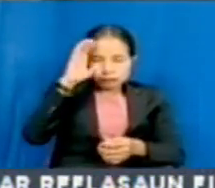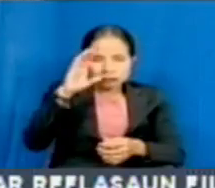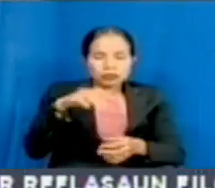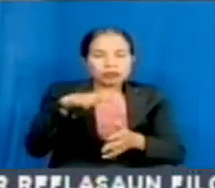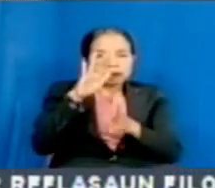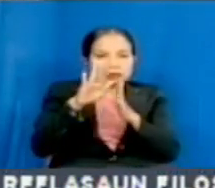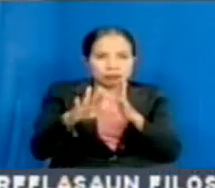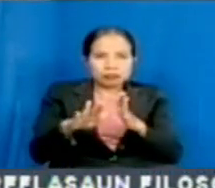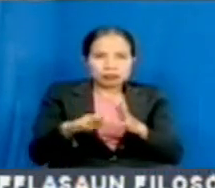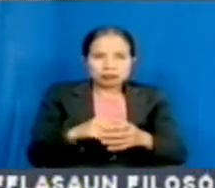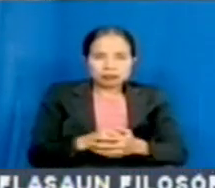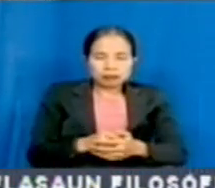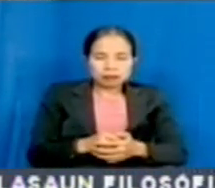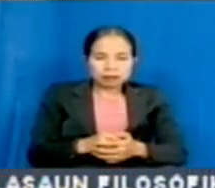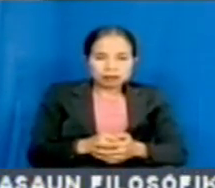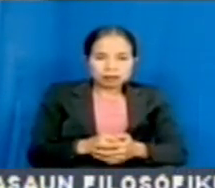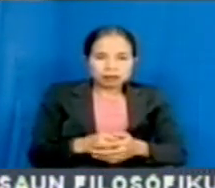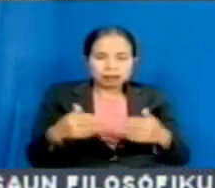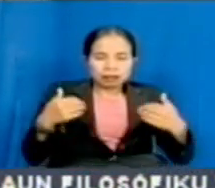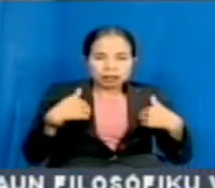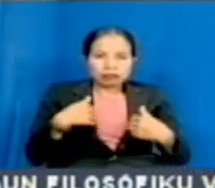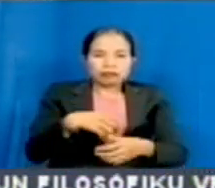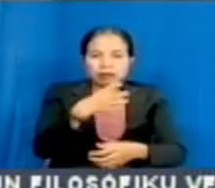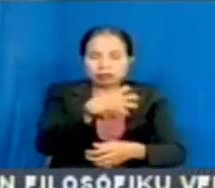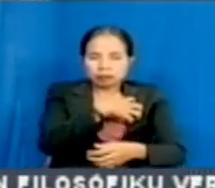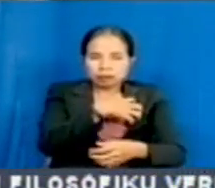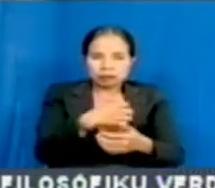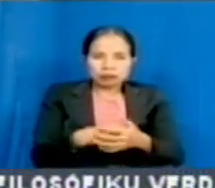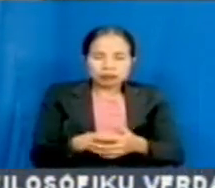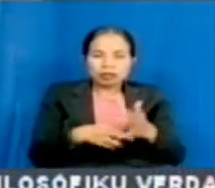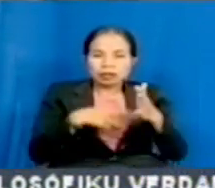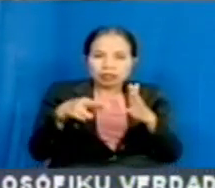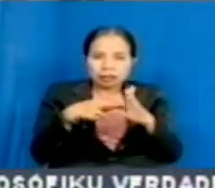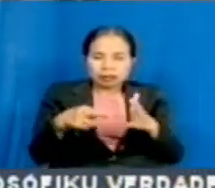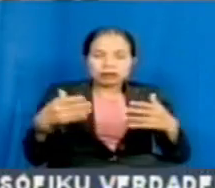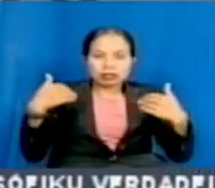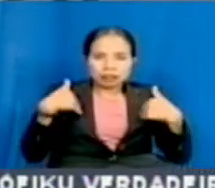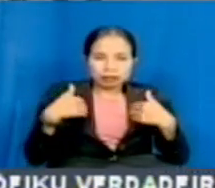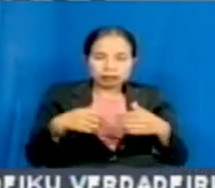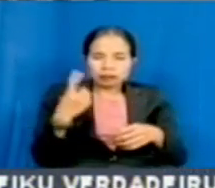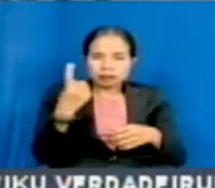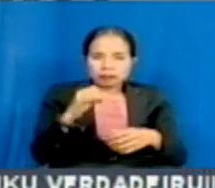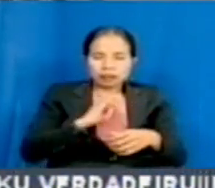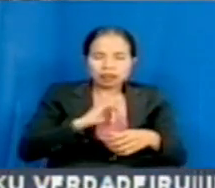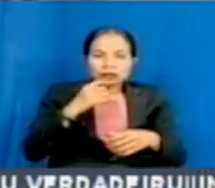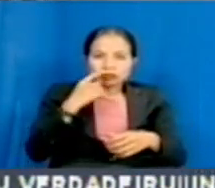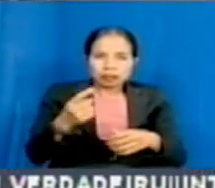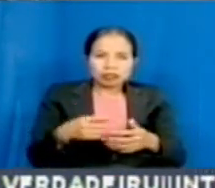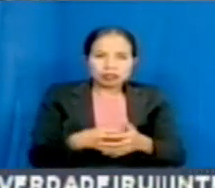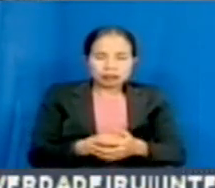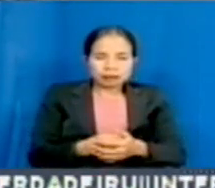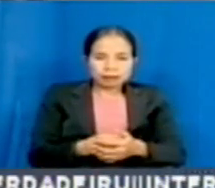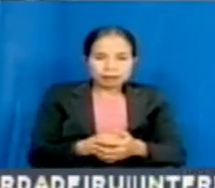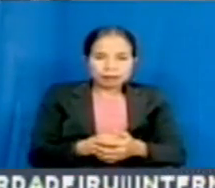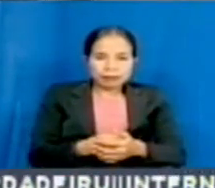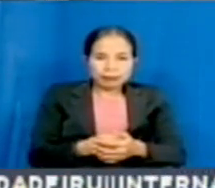de persuasão. Né, bem? A polícia lá, né? Ninguém, bem? Critério, sim, né? Né, bem? Sempre ao dia. Visibilidade,